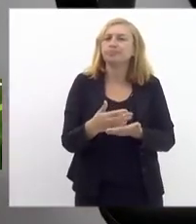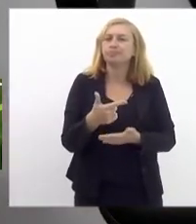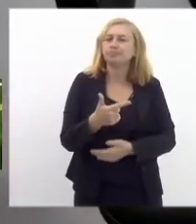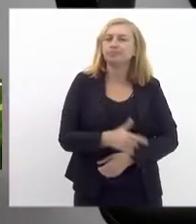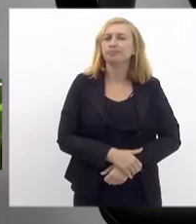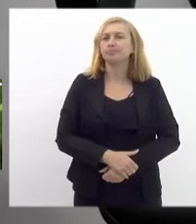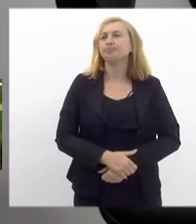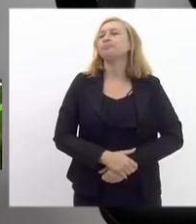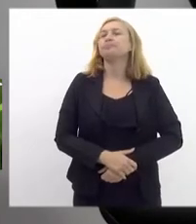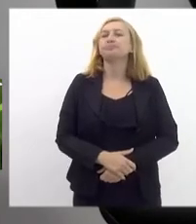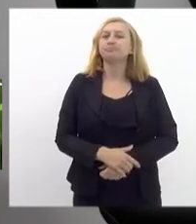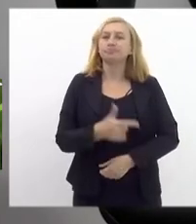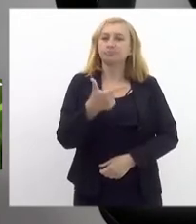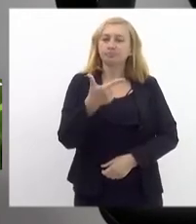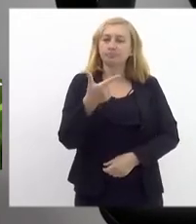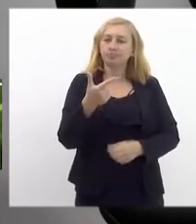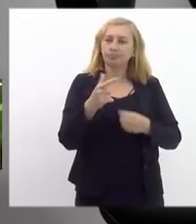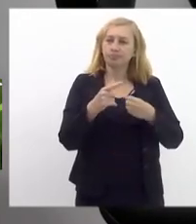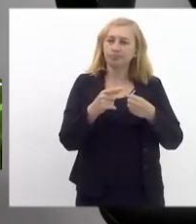princípios lá do artigo 2,